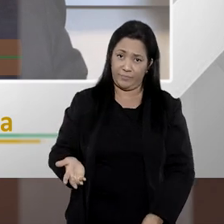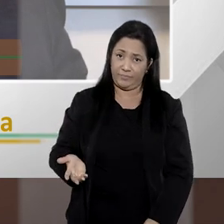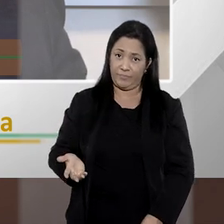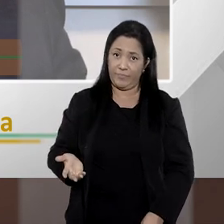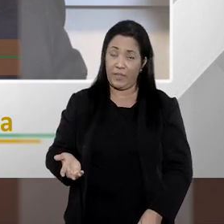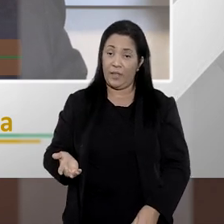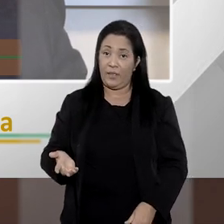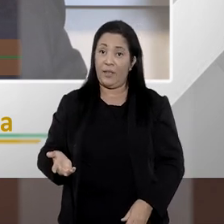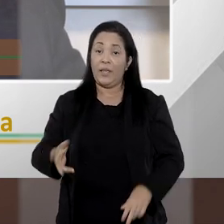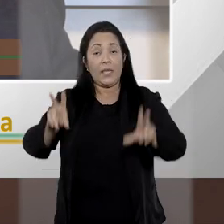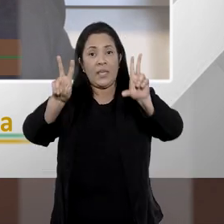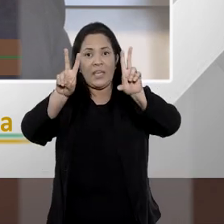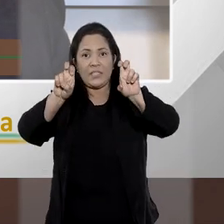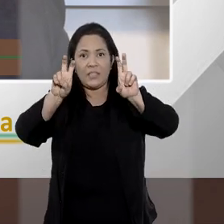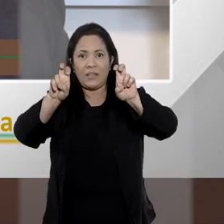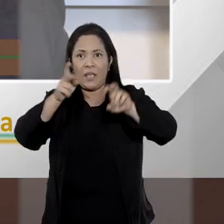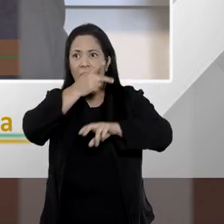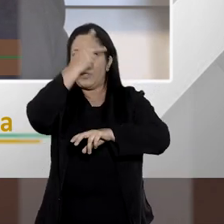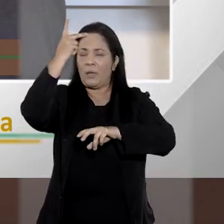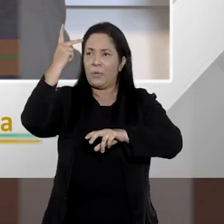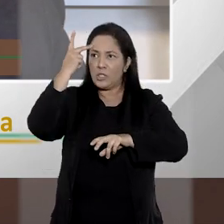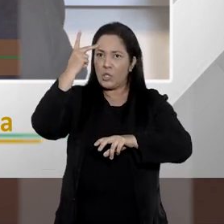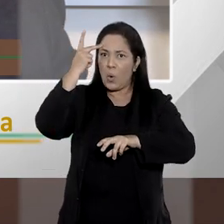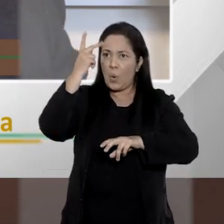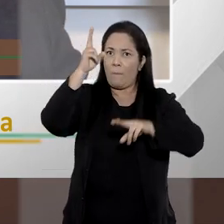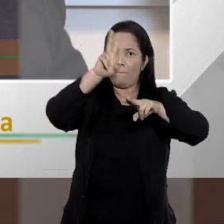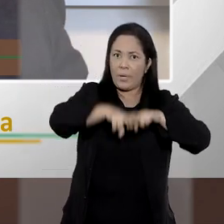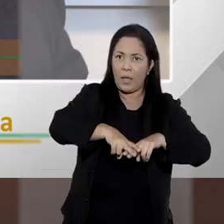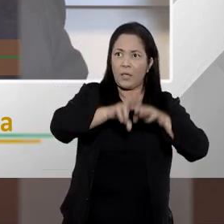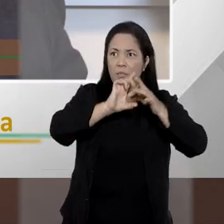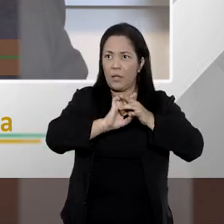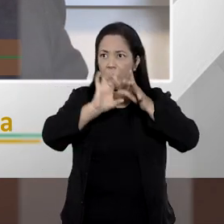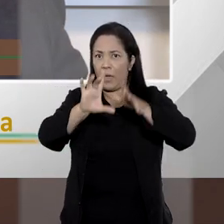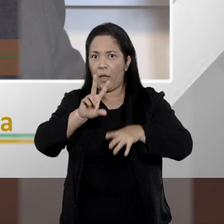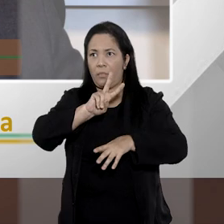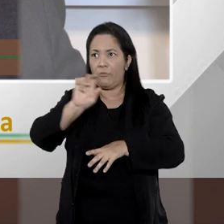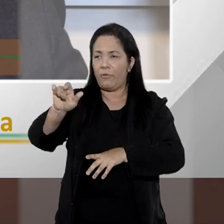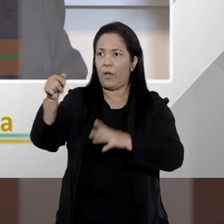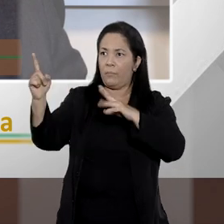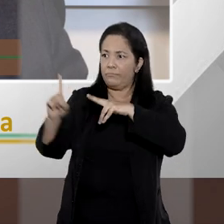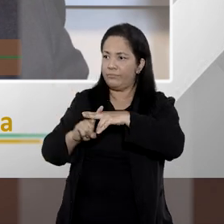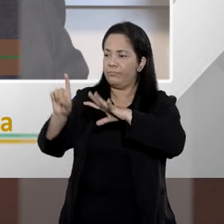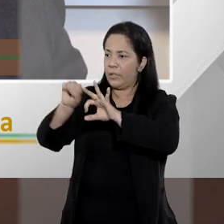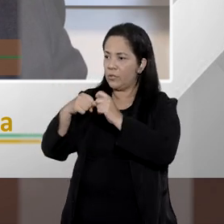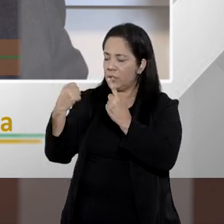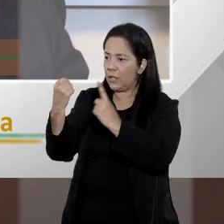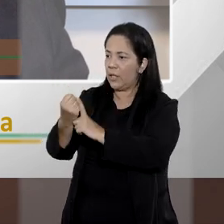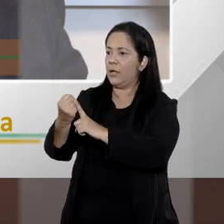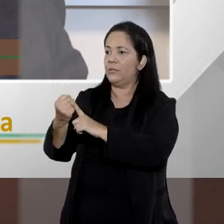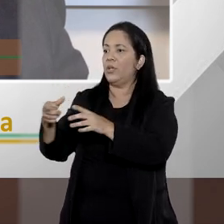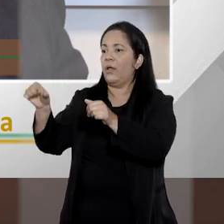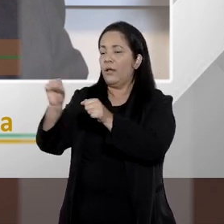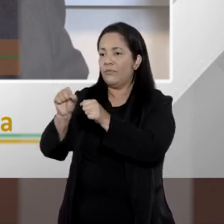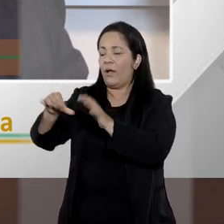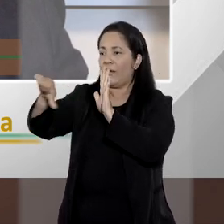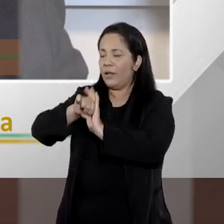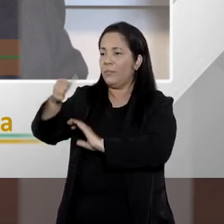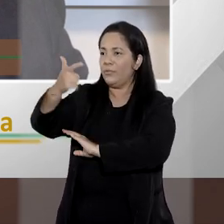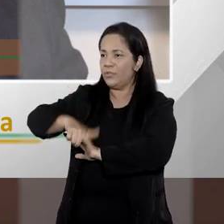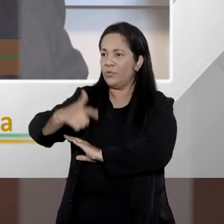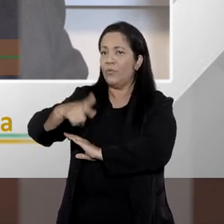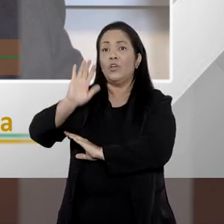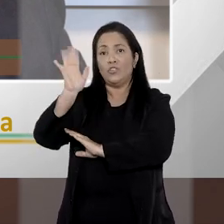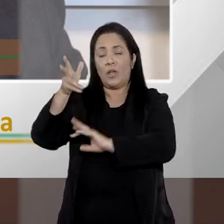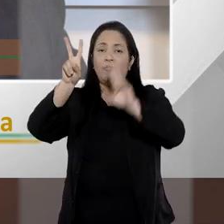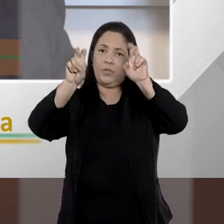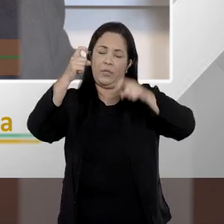pelo doutor Minervino, é justamente o efeito decorrente da não satisfação de uma